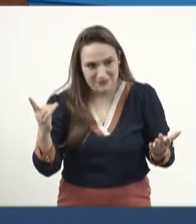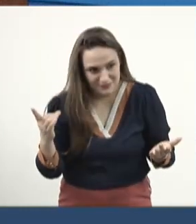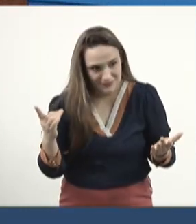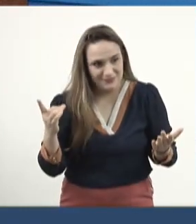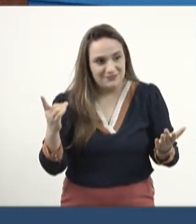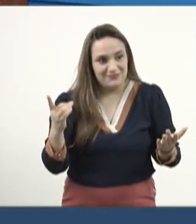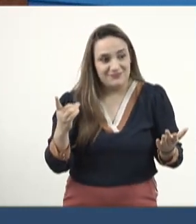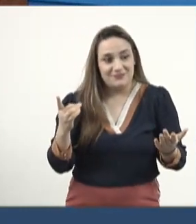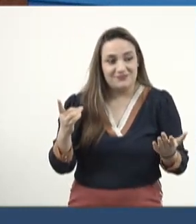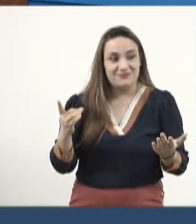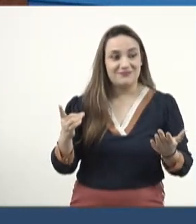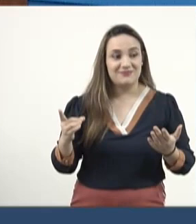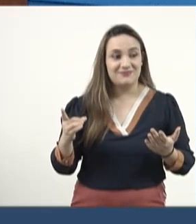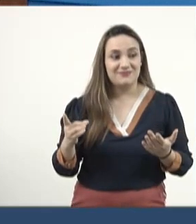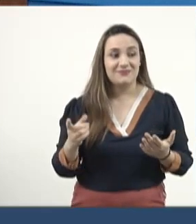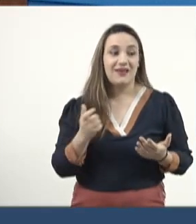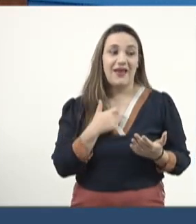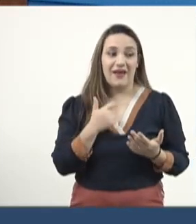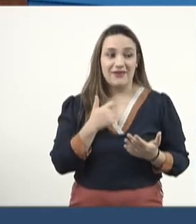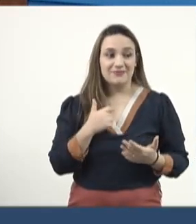fico aqui